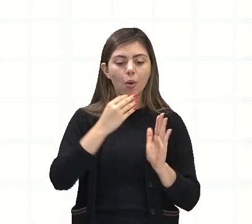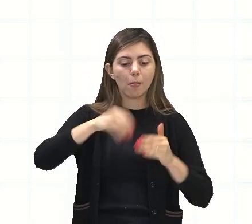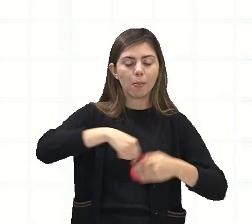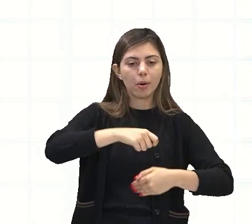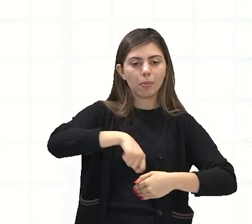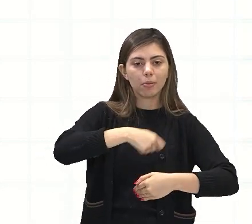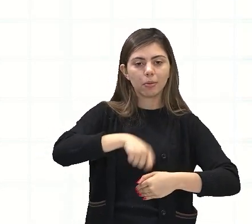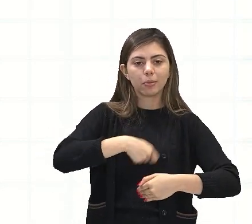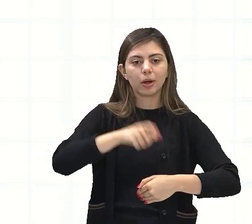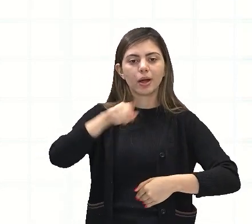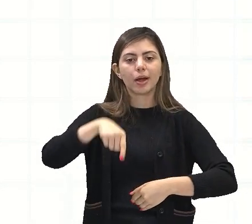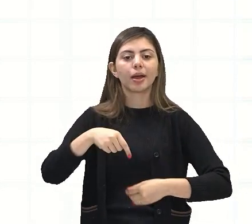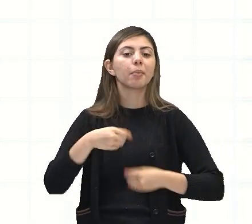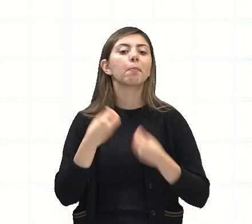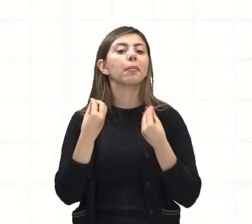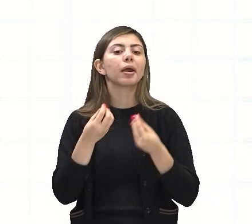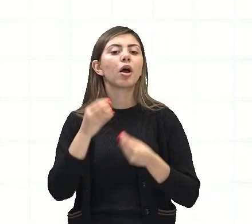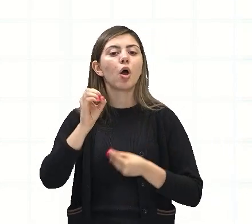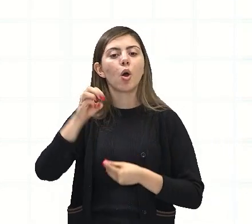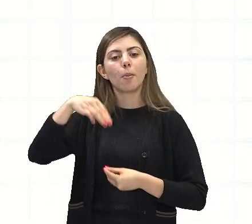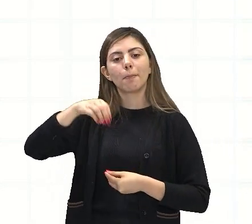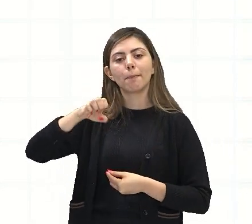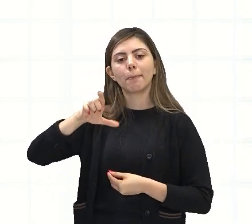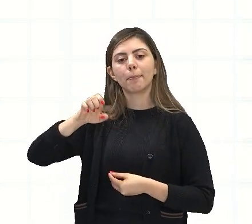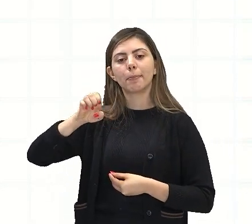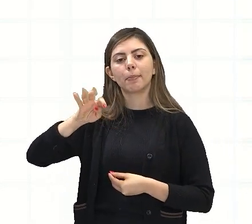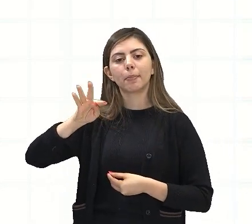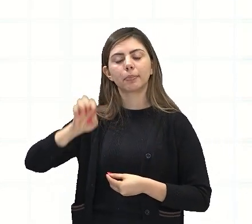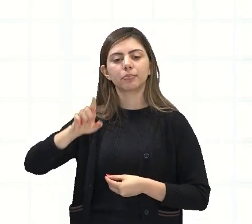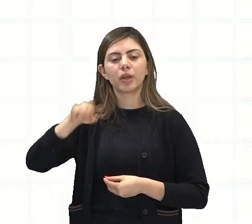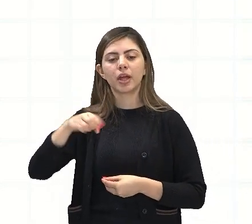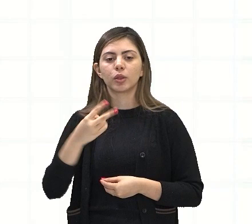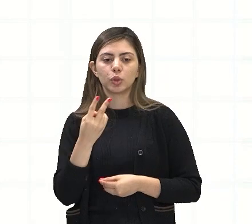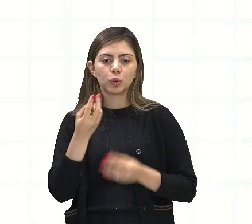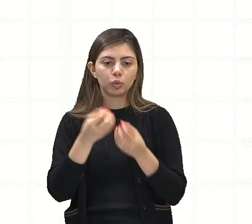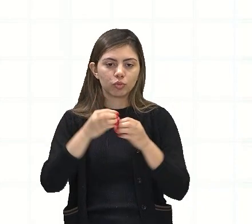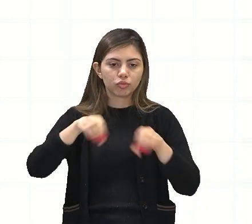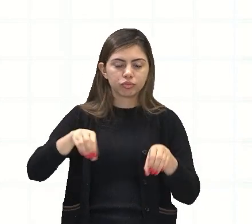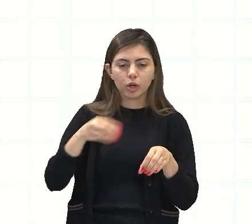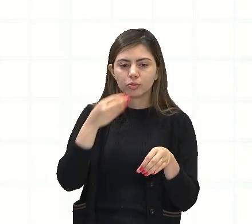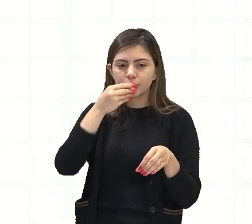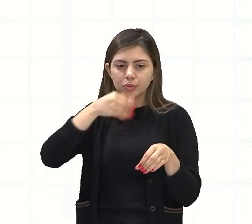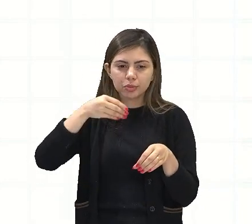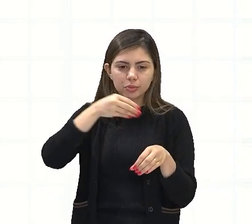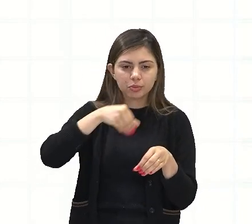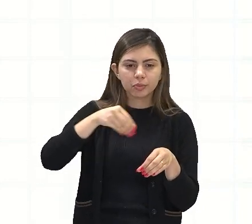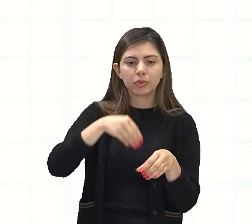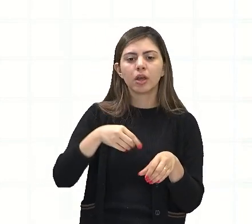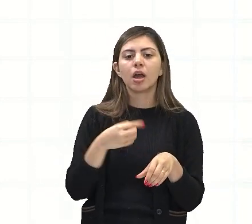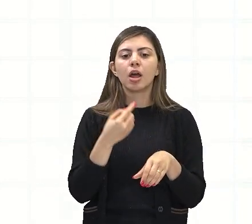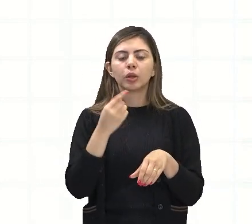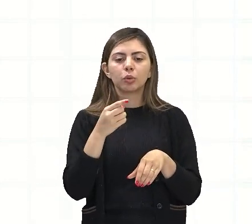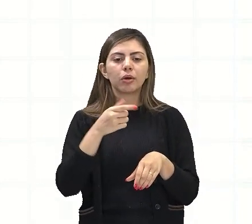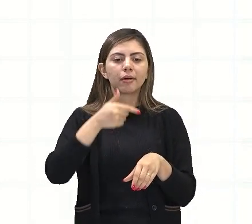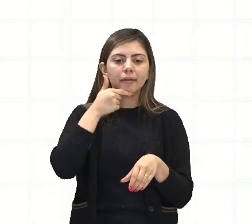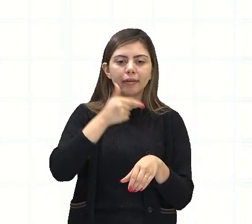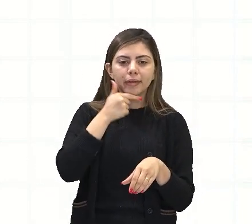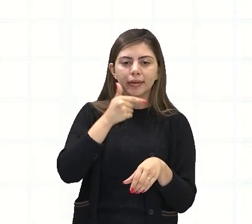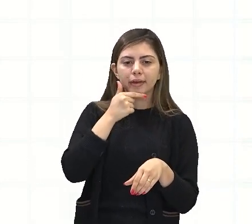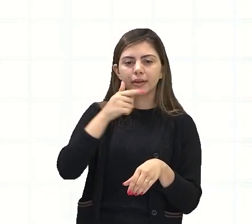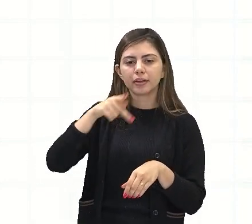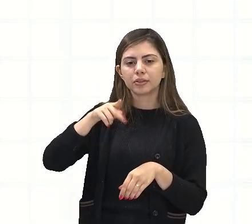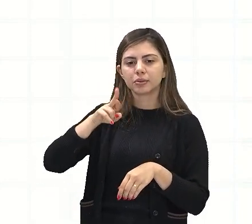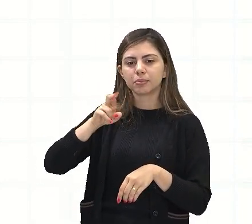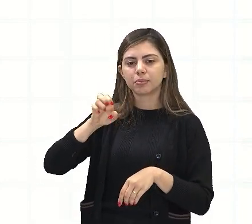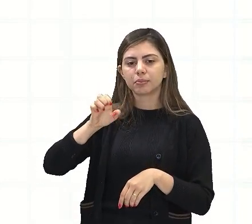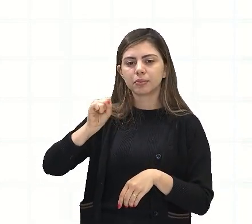uma omelete. 2 ovos, uma pitada de sal, uma fatia de presunto, 2 fatias de queijo, cheiro